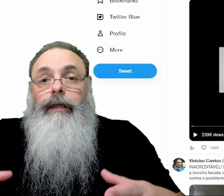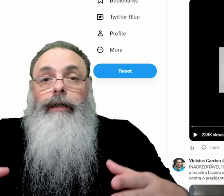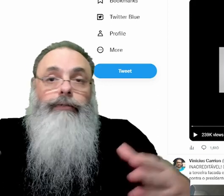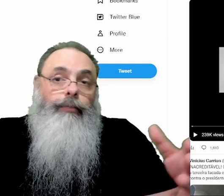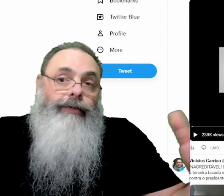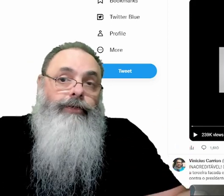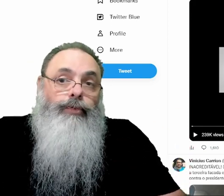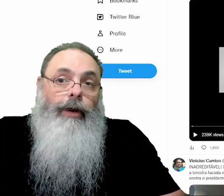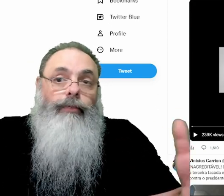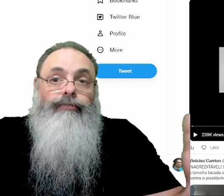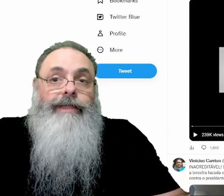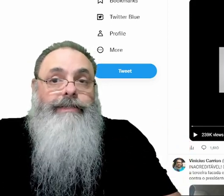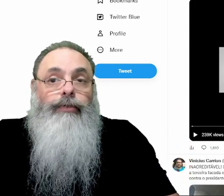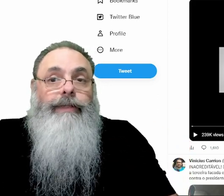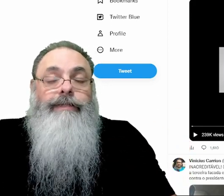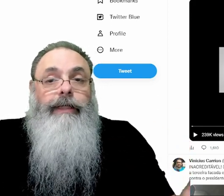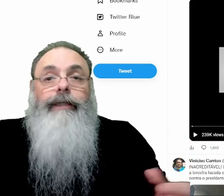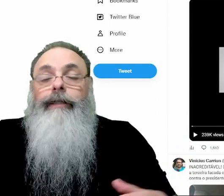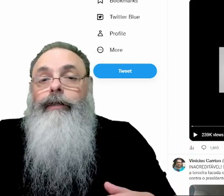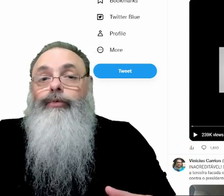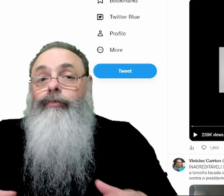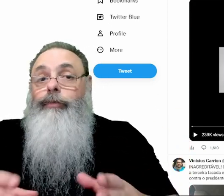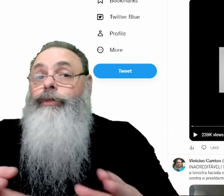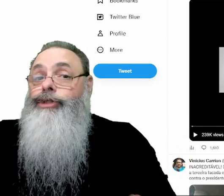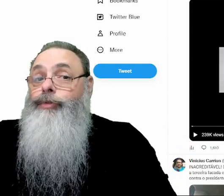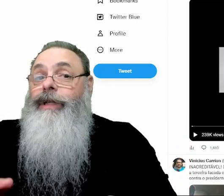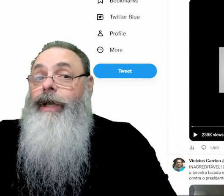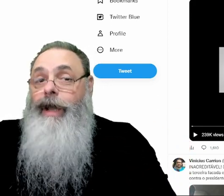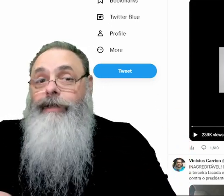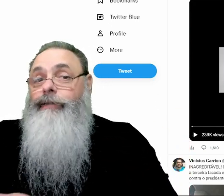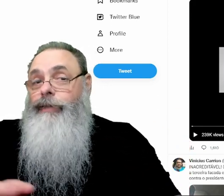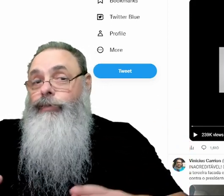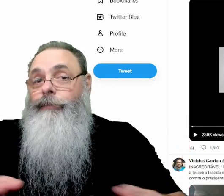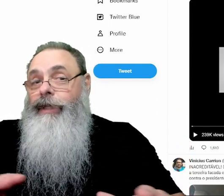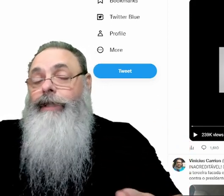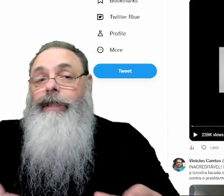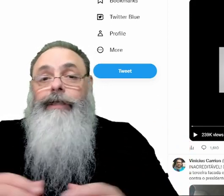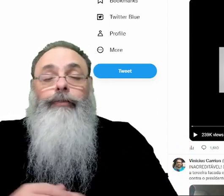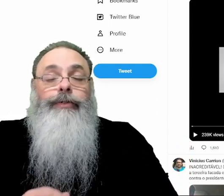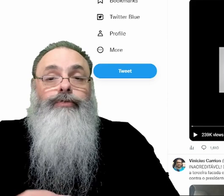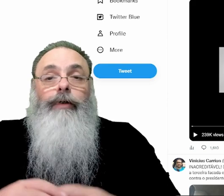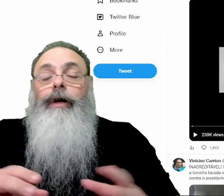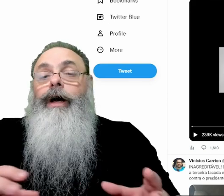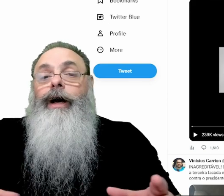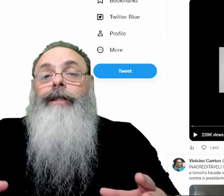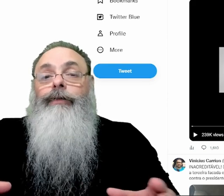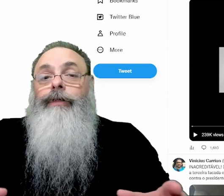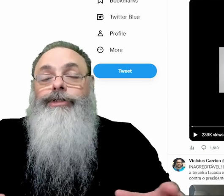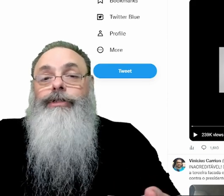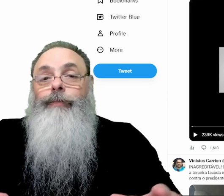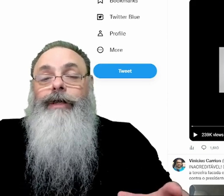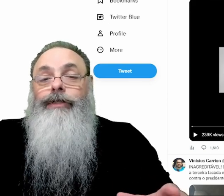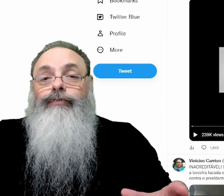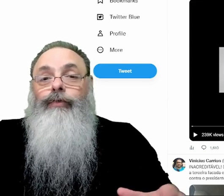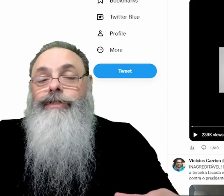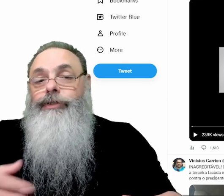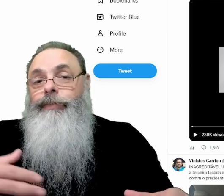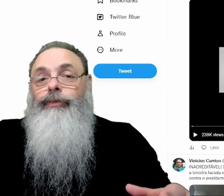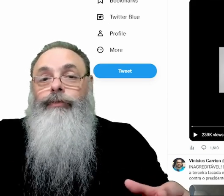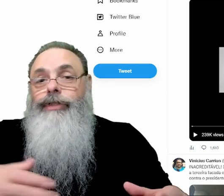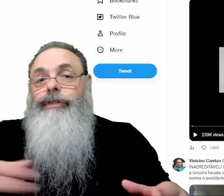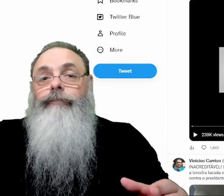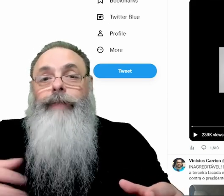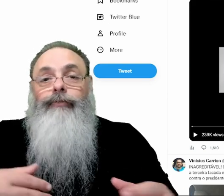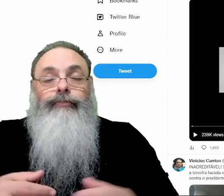de uma eventual invasão brasileira. E eu estou vendo muita gente brincar, tem muita brincadeira do pessoal. Ah, não, que a gente tem uma grande força